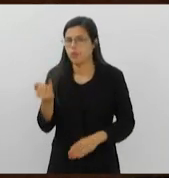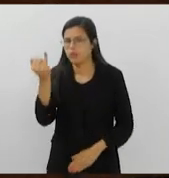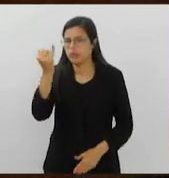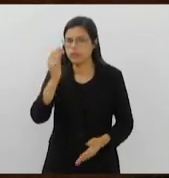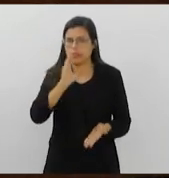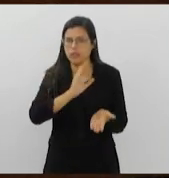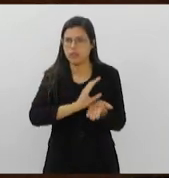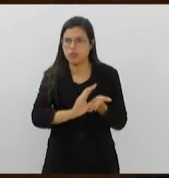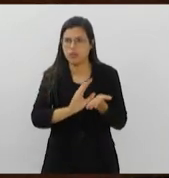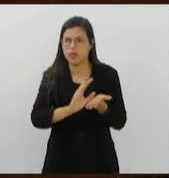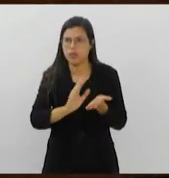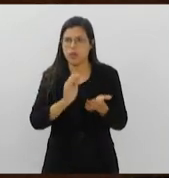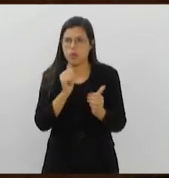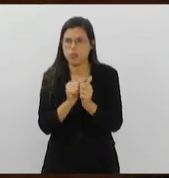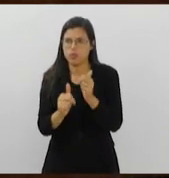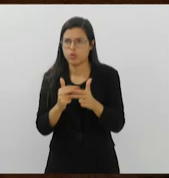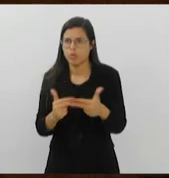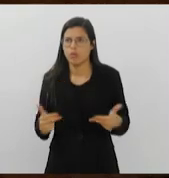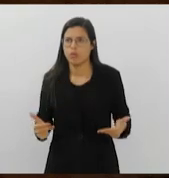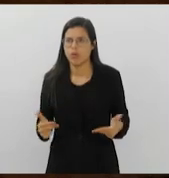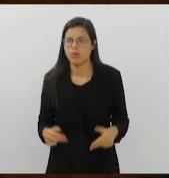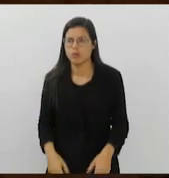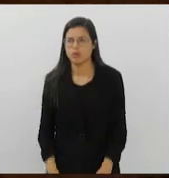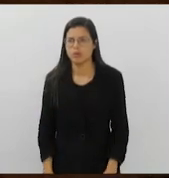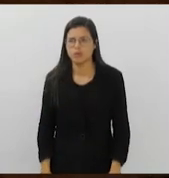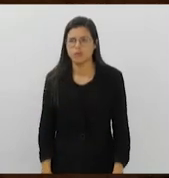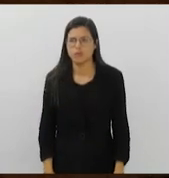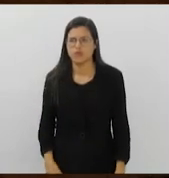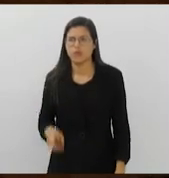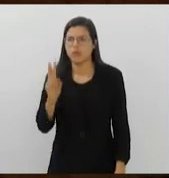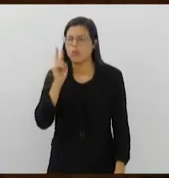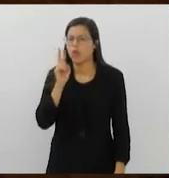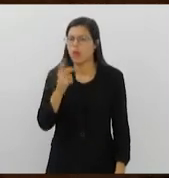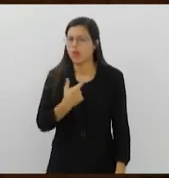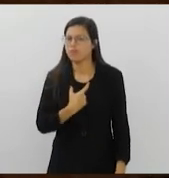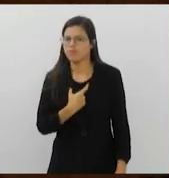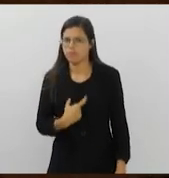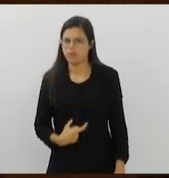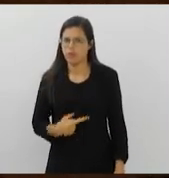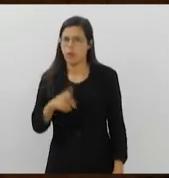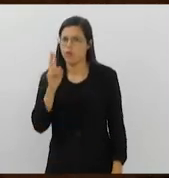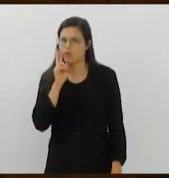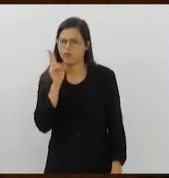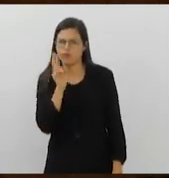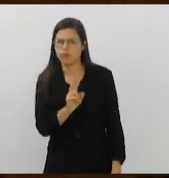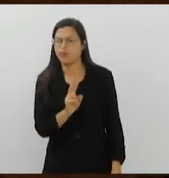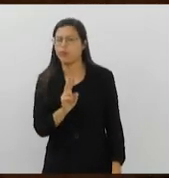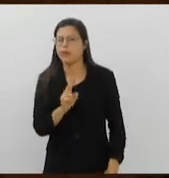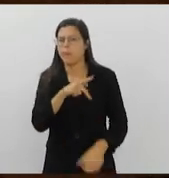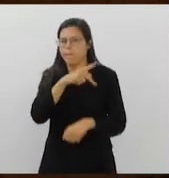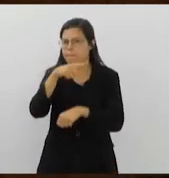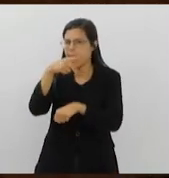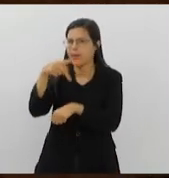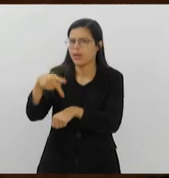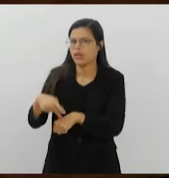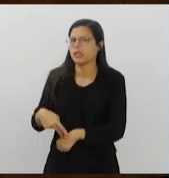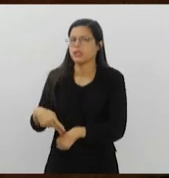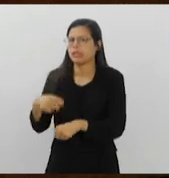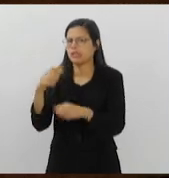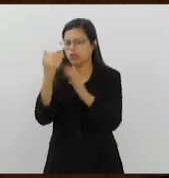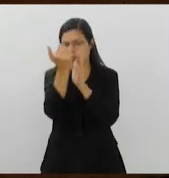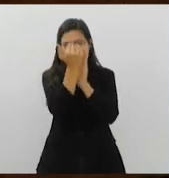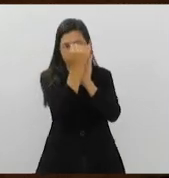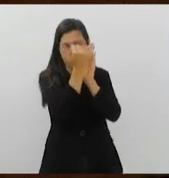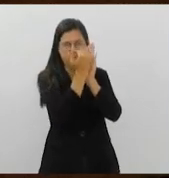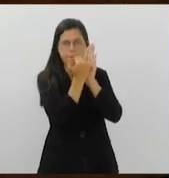olhando o quadro de medalhas, Josemar. Coletiva. Eu estava olhando o quadro de medalha e vi quantos países que se destacavam tanto e que, na realidade,